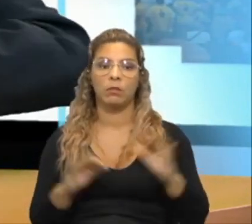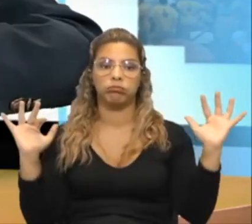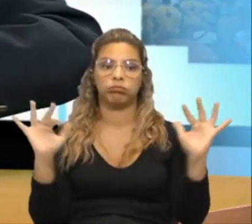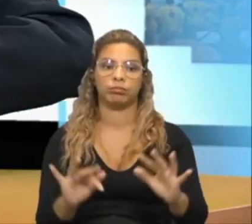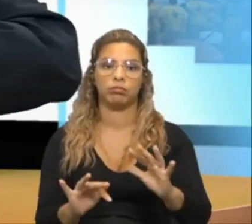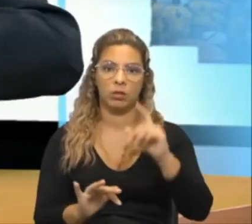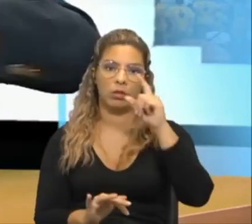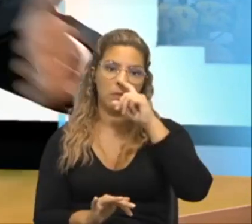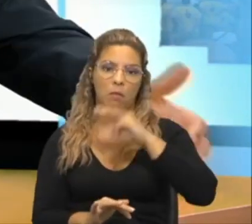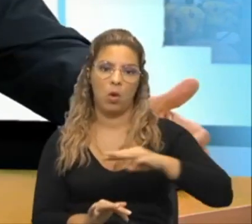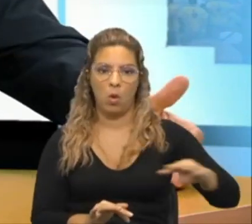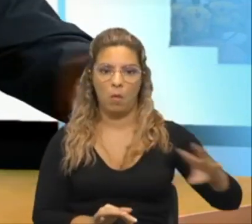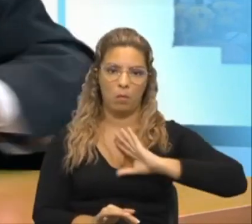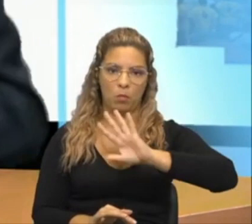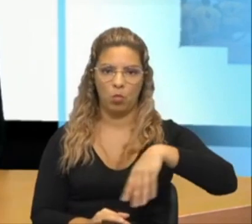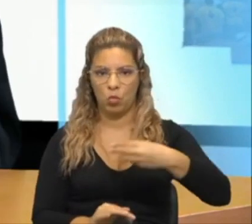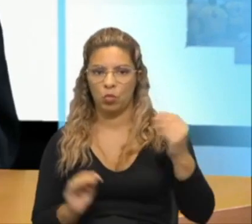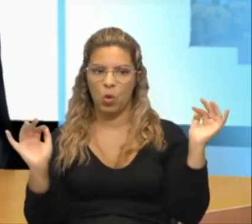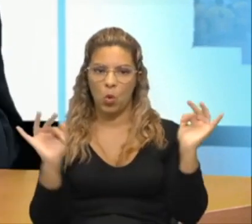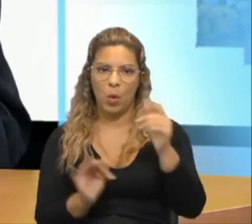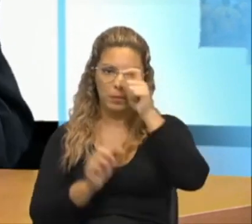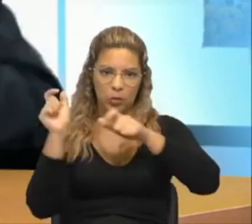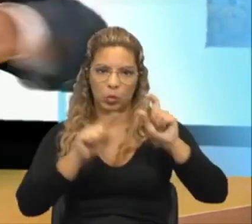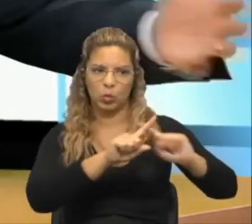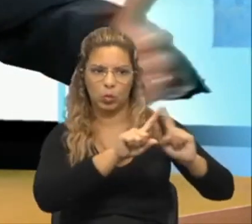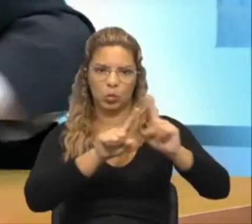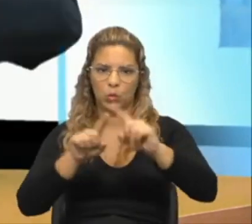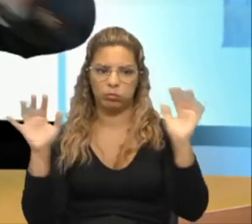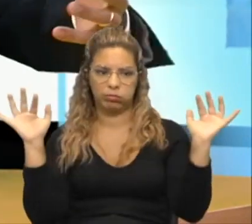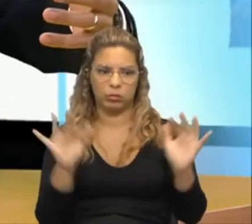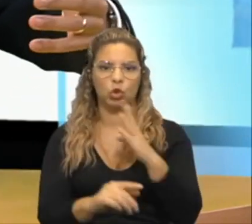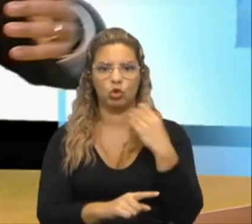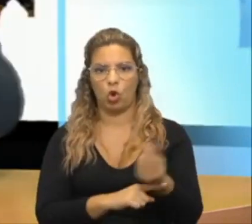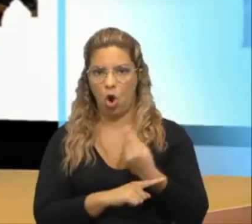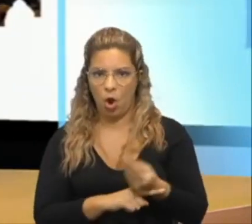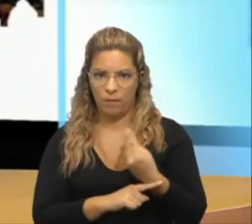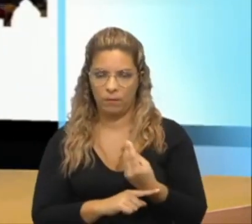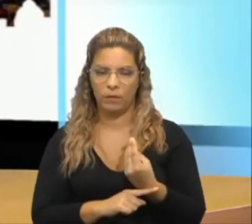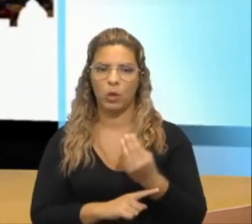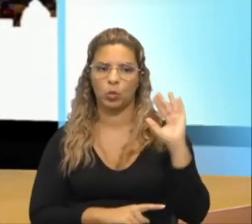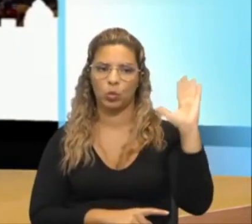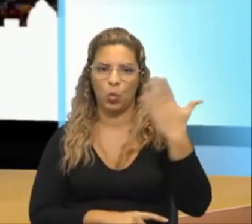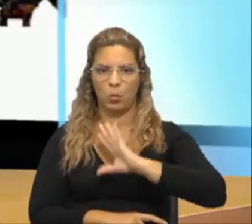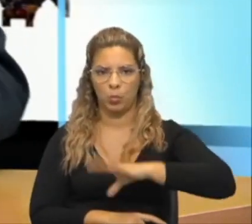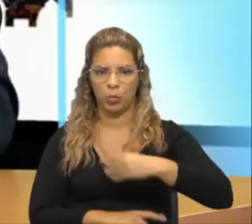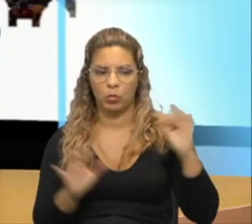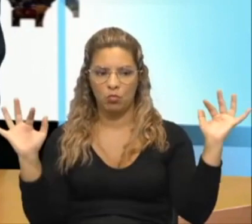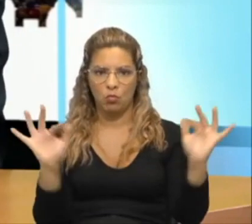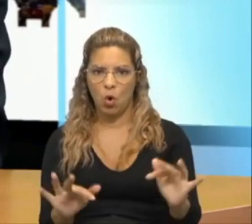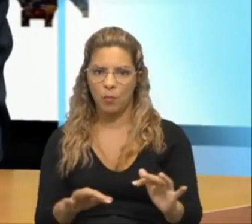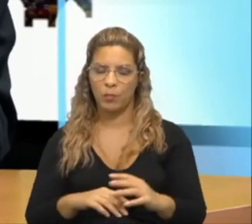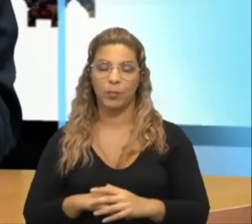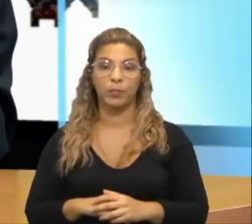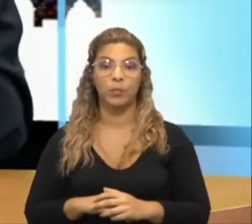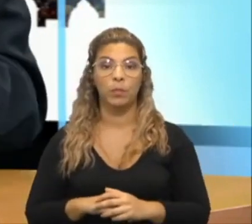contexto em que o maior evento do mundo, e que o evento que tem mais jovens do mundo, até por ser o maior evento do mundo, teve lugar. E por isso o